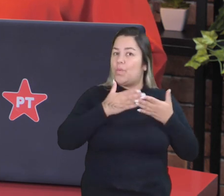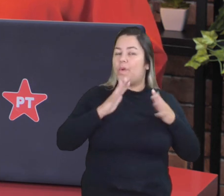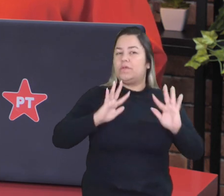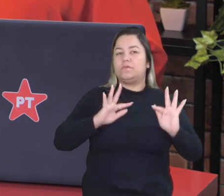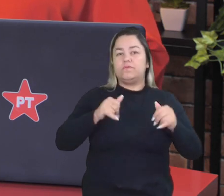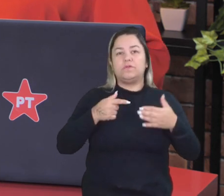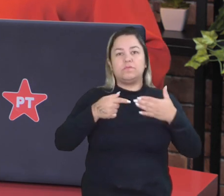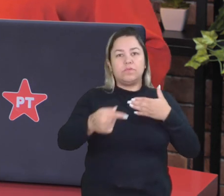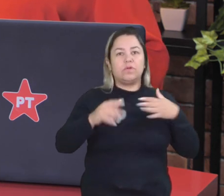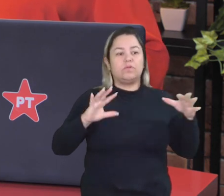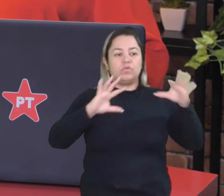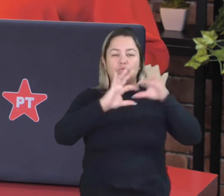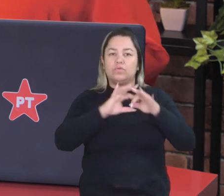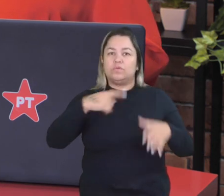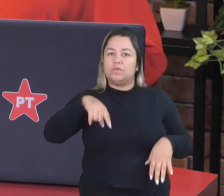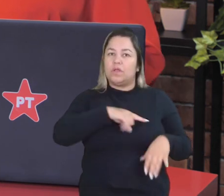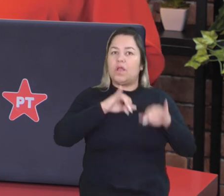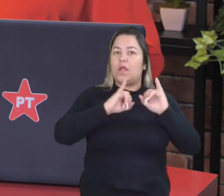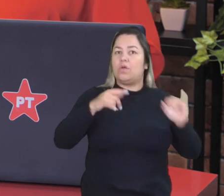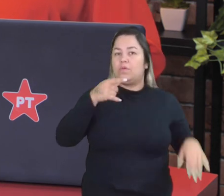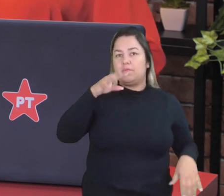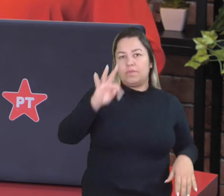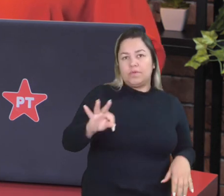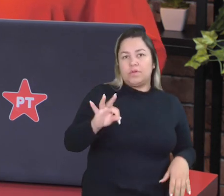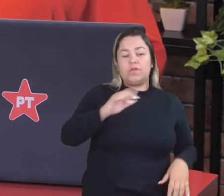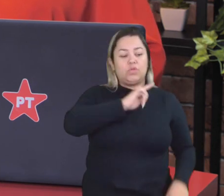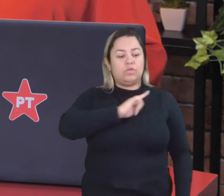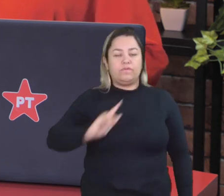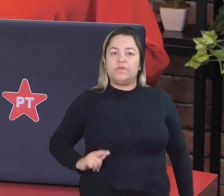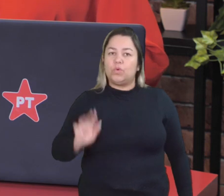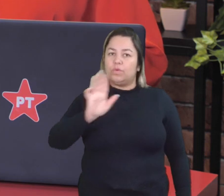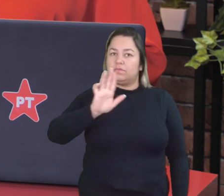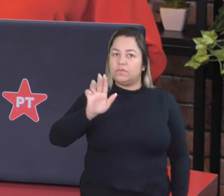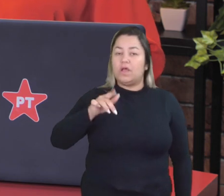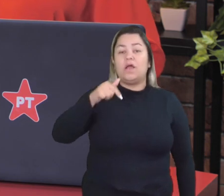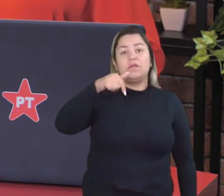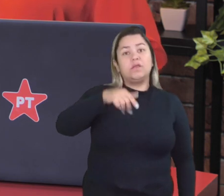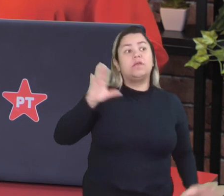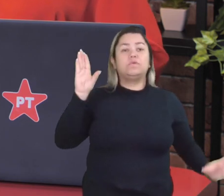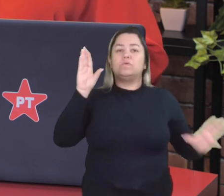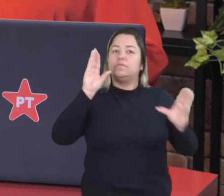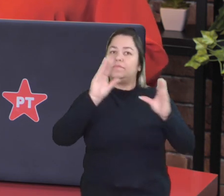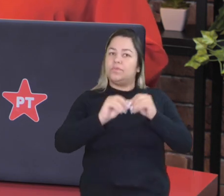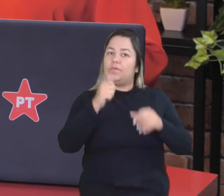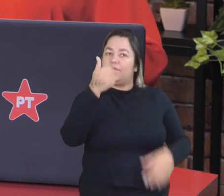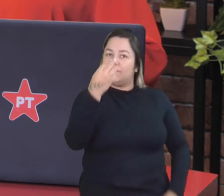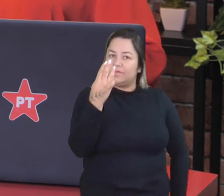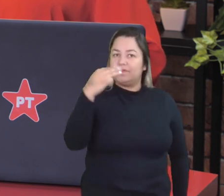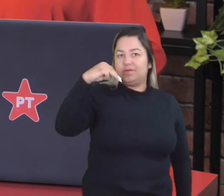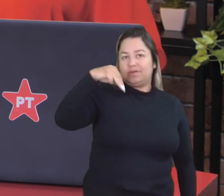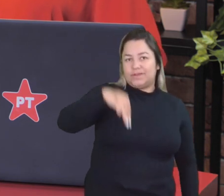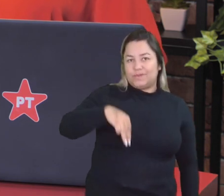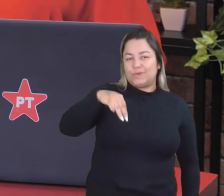Olá para você que começa o seu fim de semana ligado aqui com a gente nas notícias do PT e do governo Lula. E aqui a gente resume para